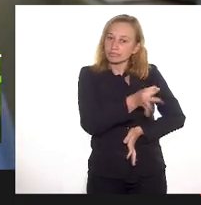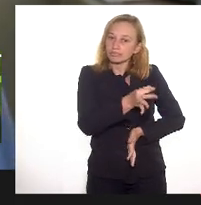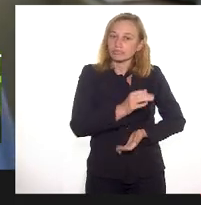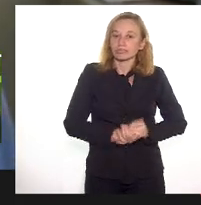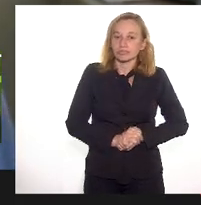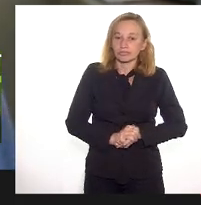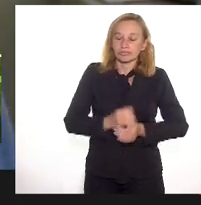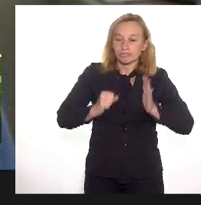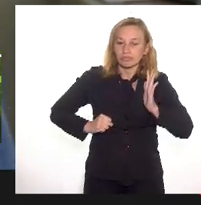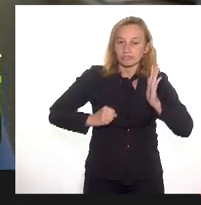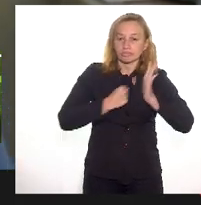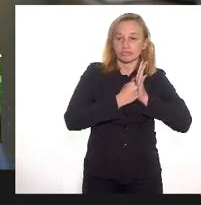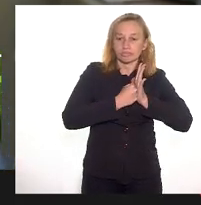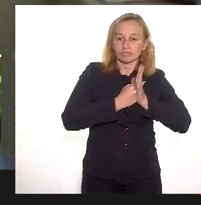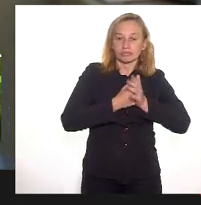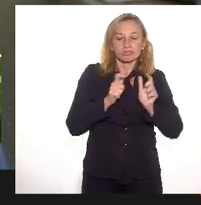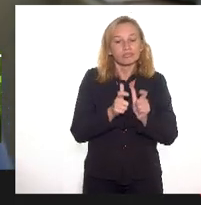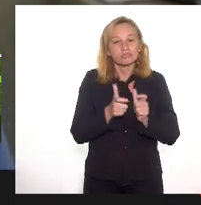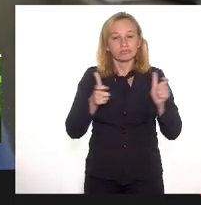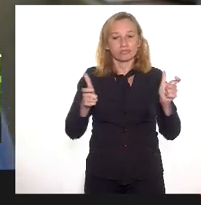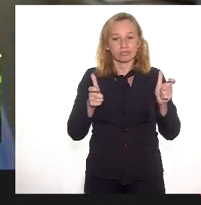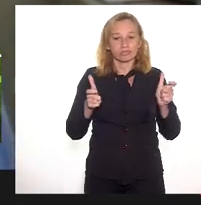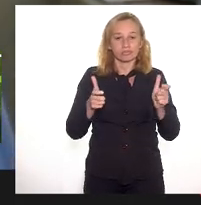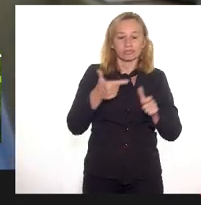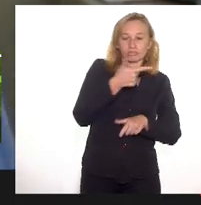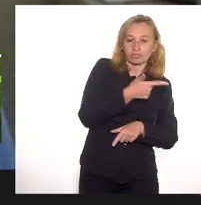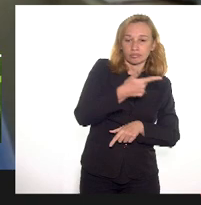grande impacto de